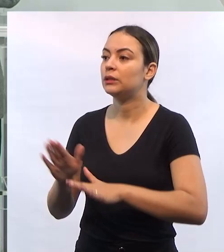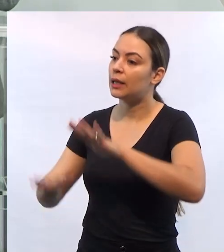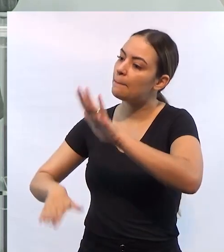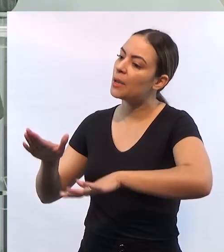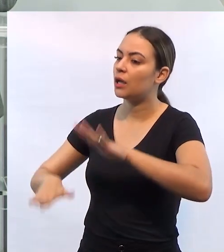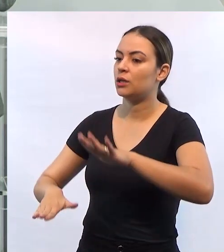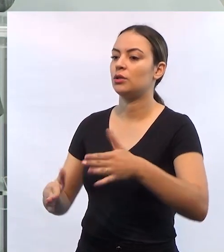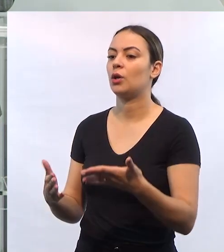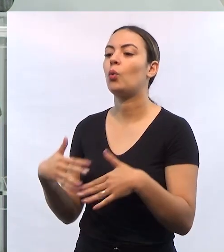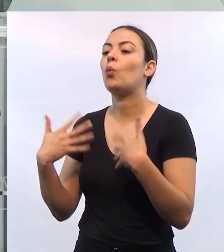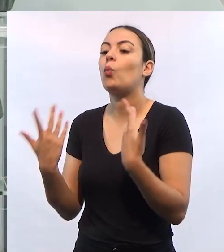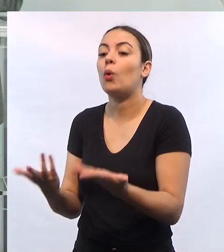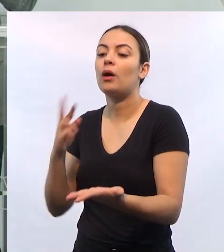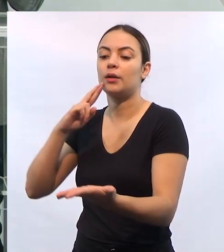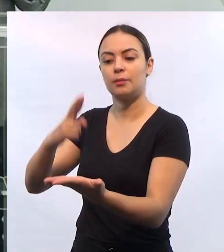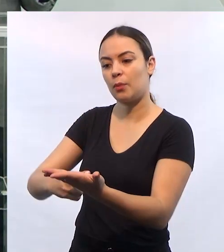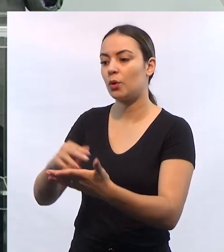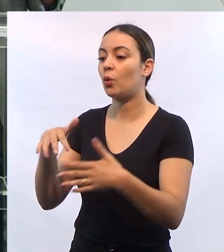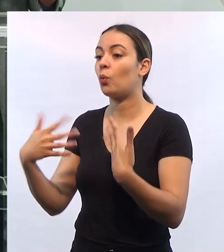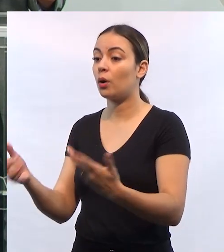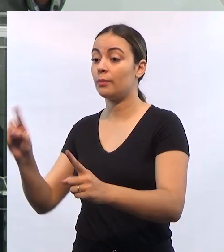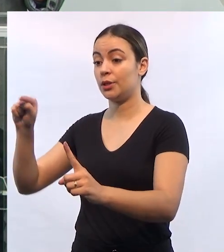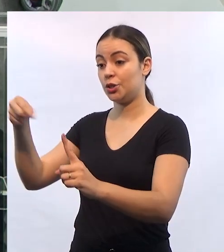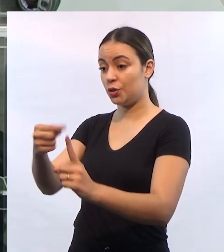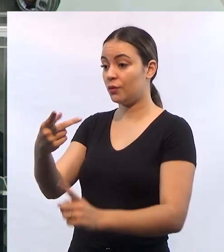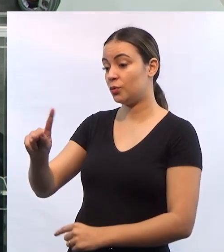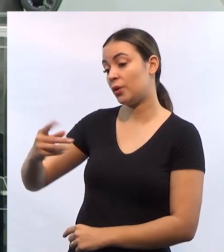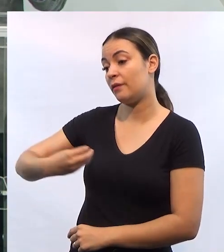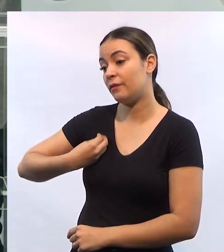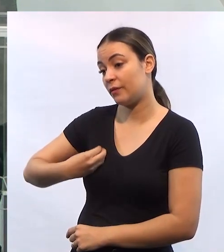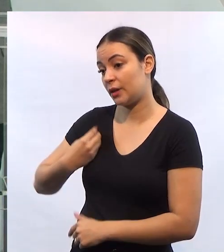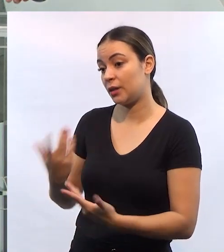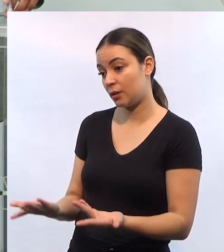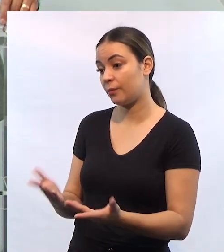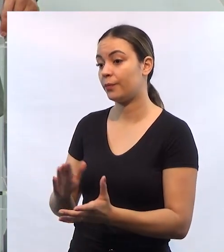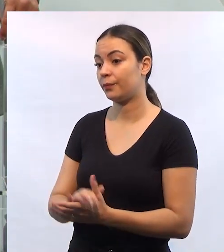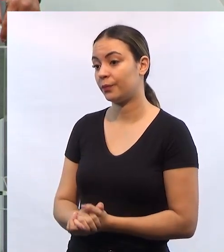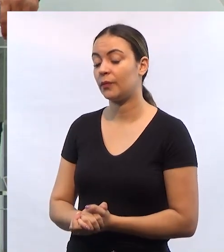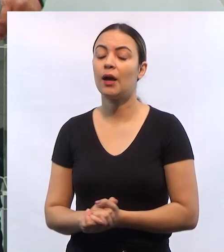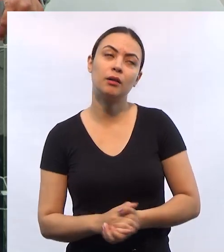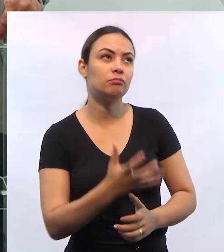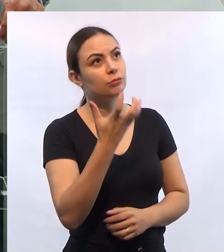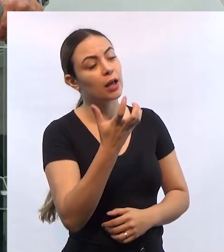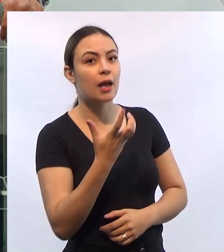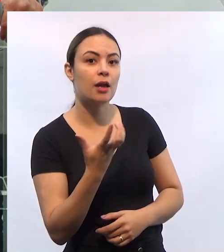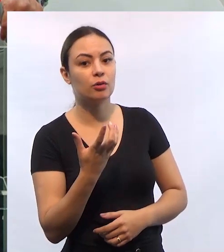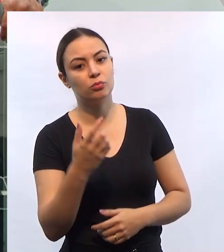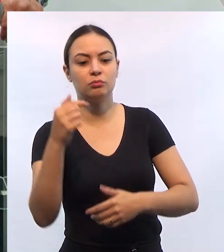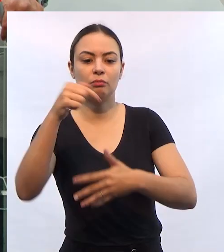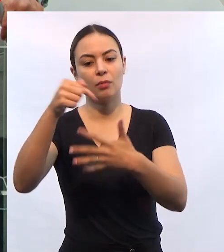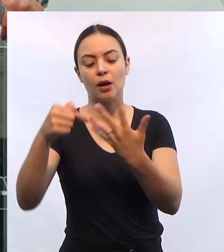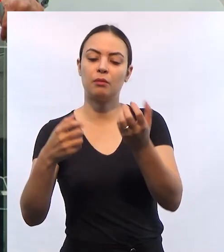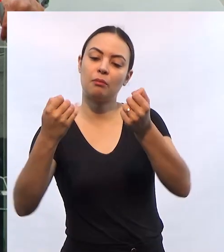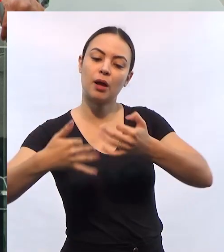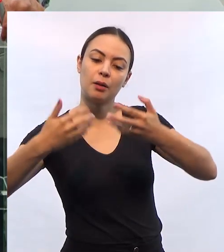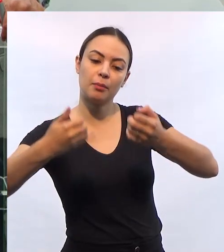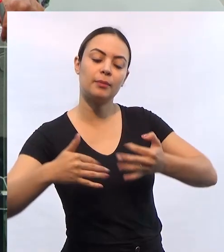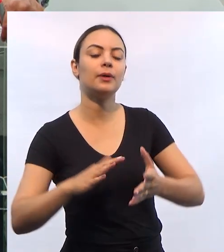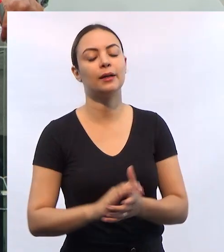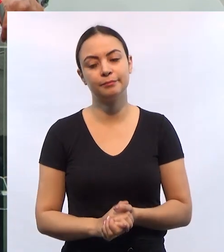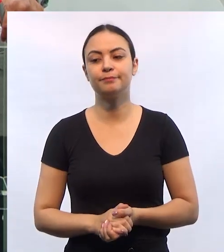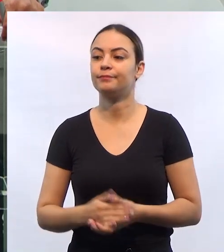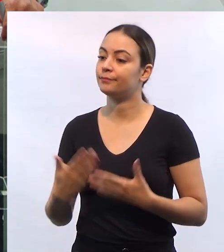essa. Ah, mas eu não quero isso e aquilo. Então, uma outra solução seria essa. Nas organizações públicas e privadas é desse jeito.